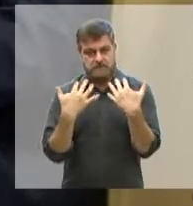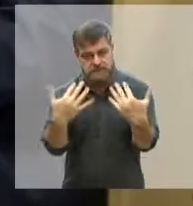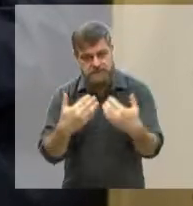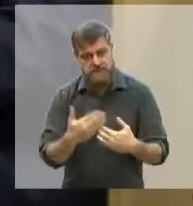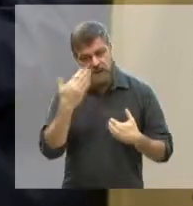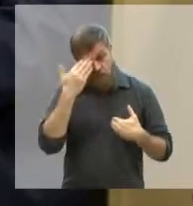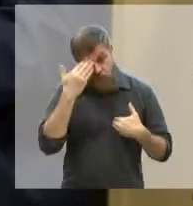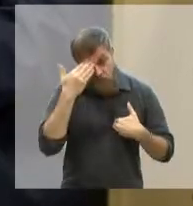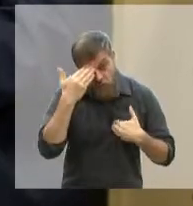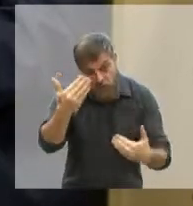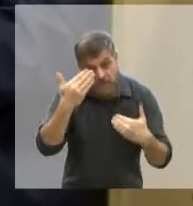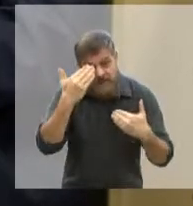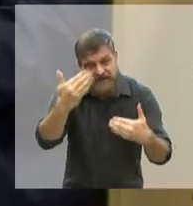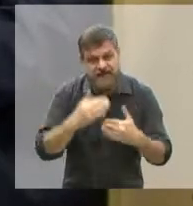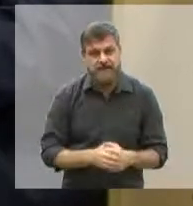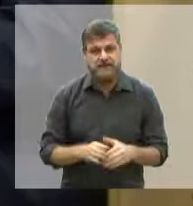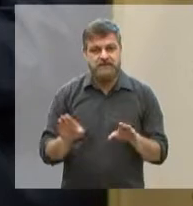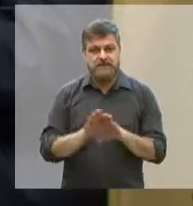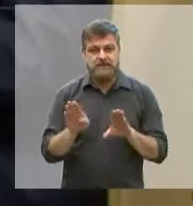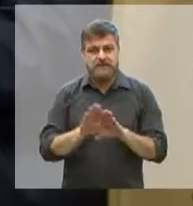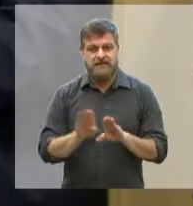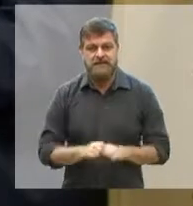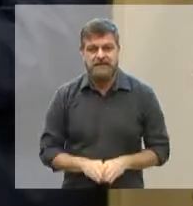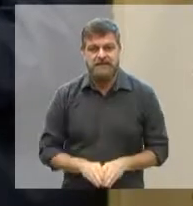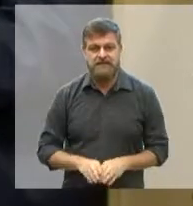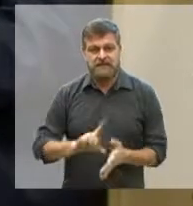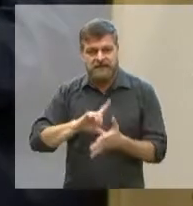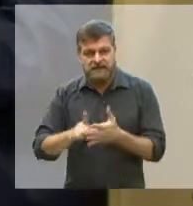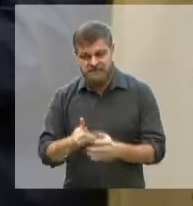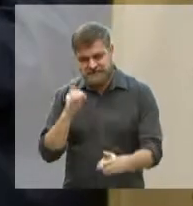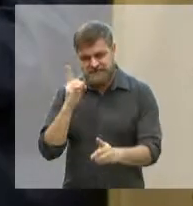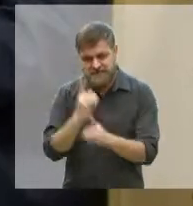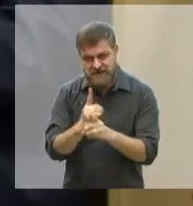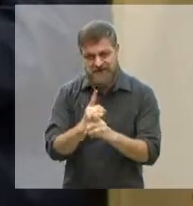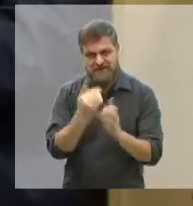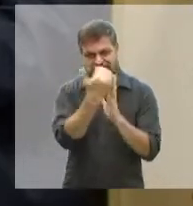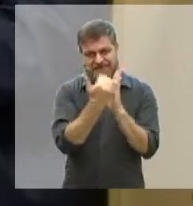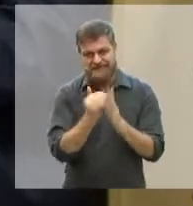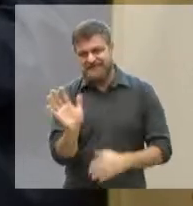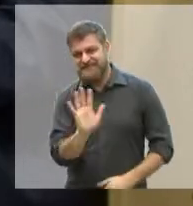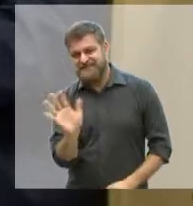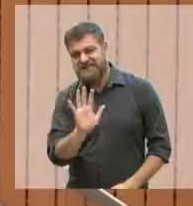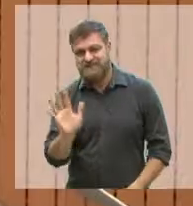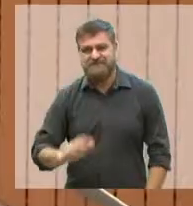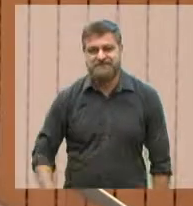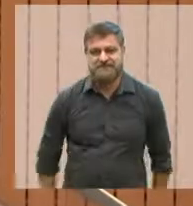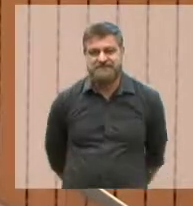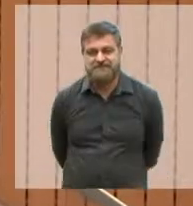muito obrigada pela sua companhia e audiência. E a gente se vê no próximo Em Pauta. Tchau!